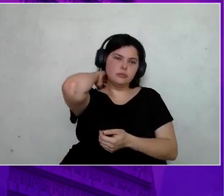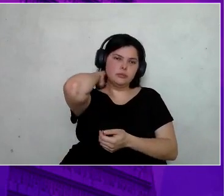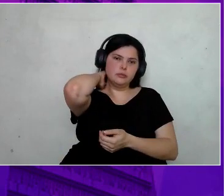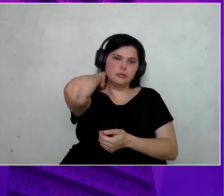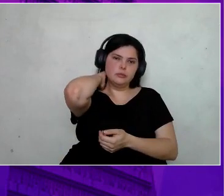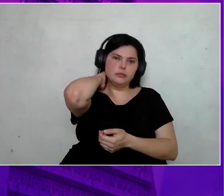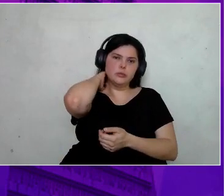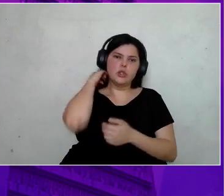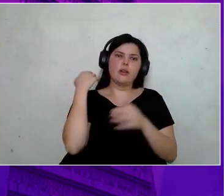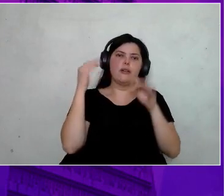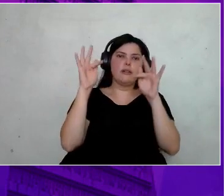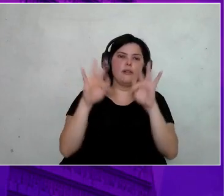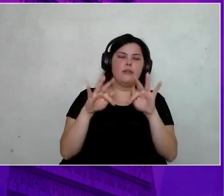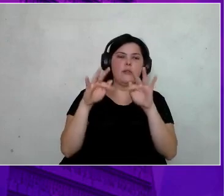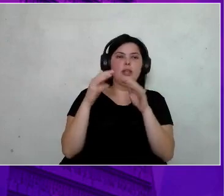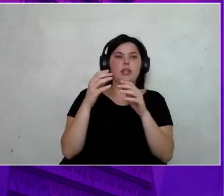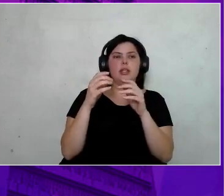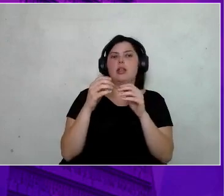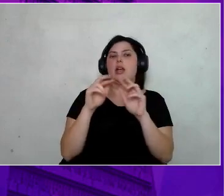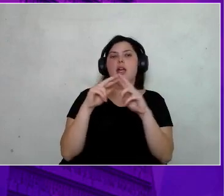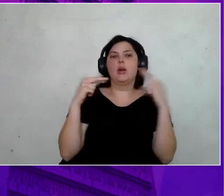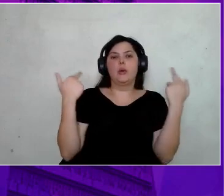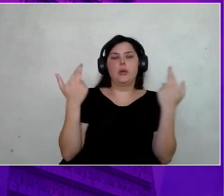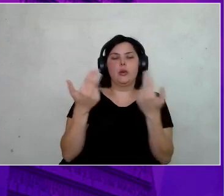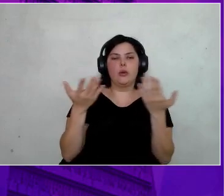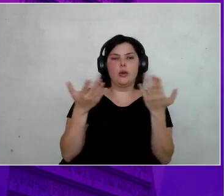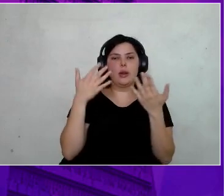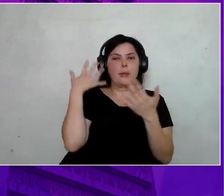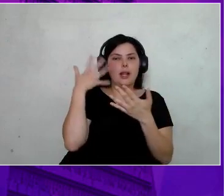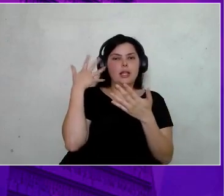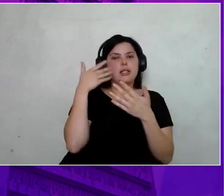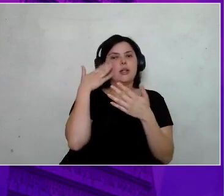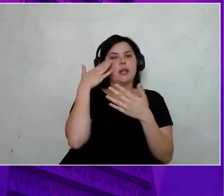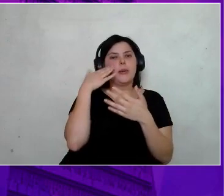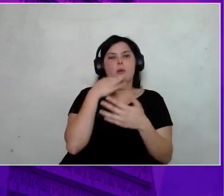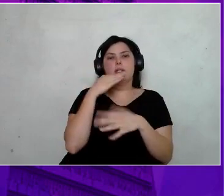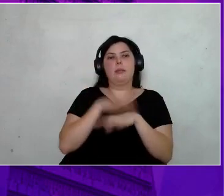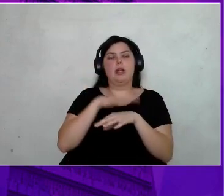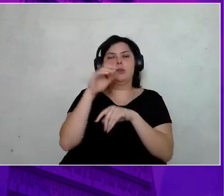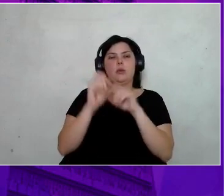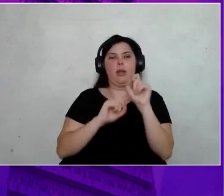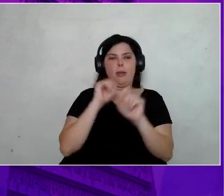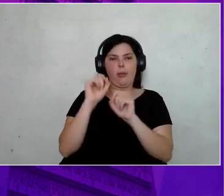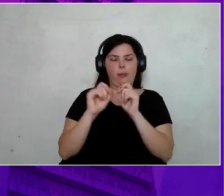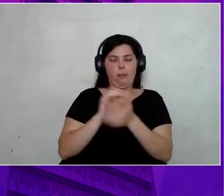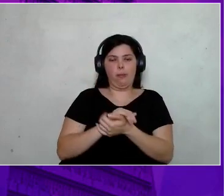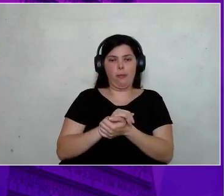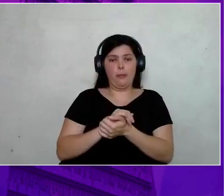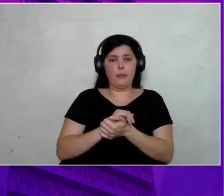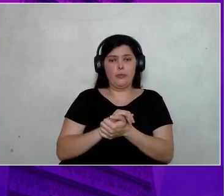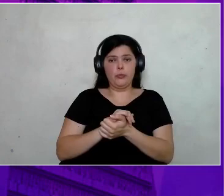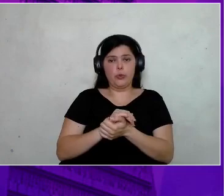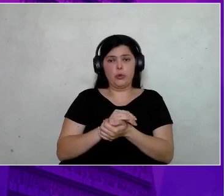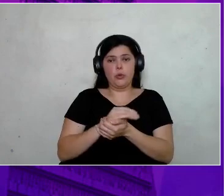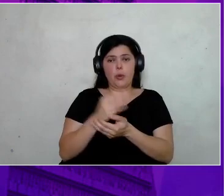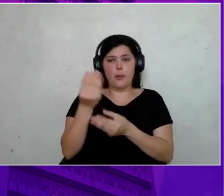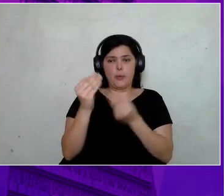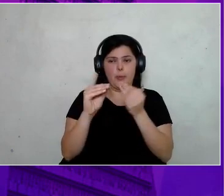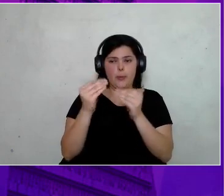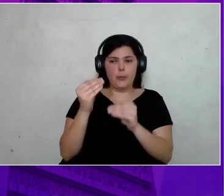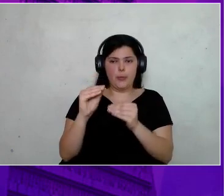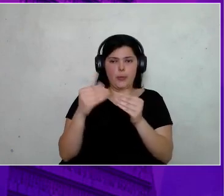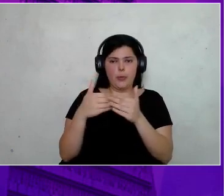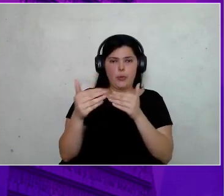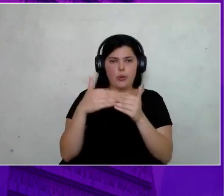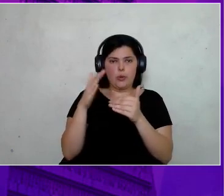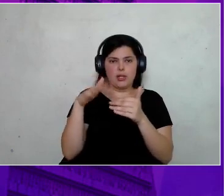aqui a nossa sessão, para vocês saberem mais, se vocês forem montar qualquer coisa dentro da área de Analytics,